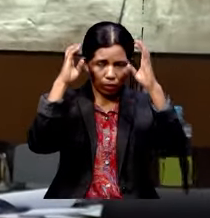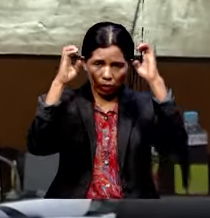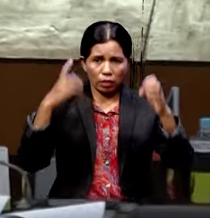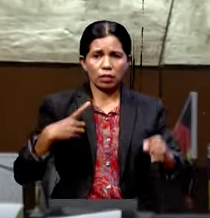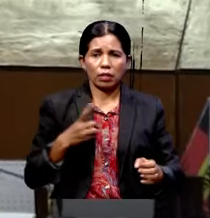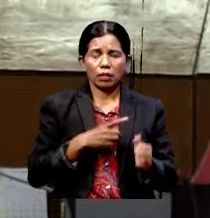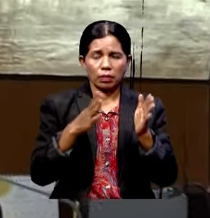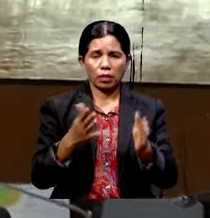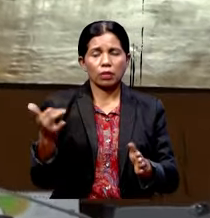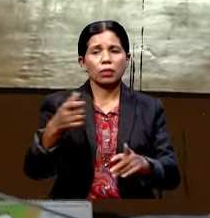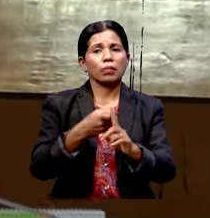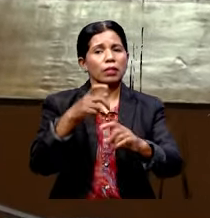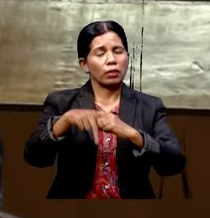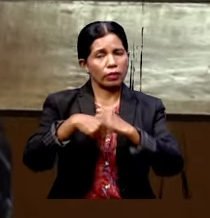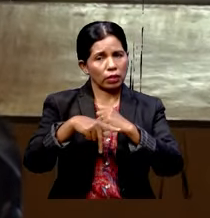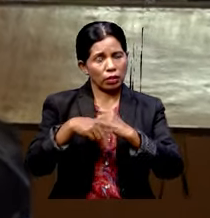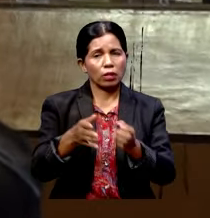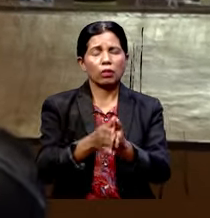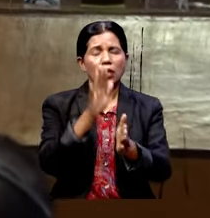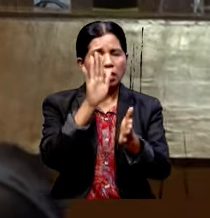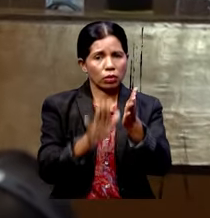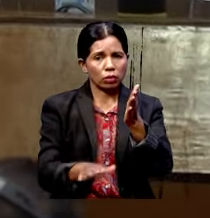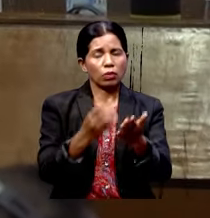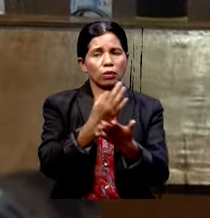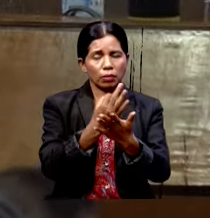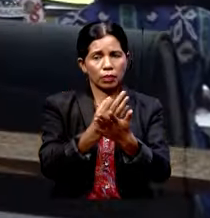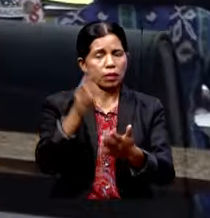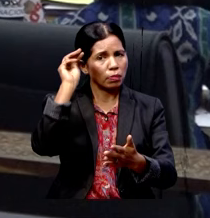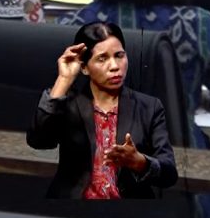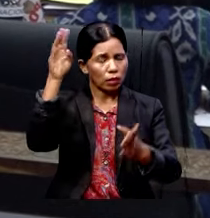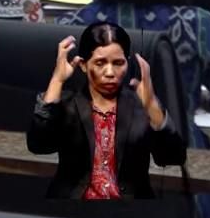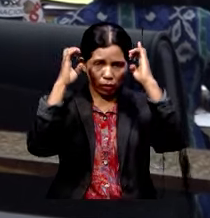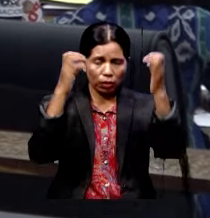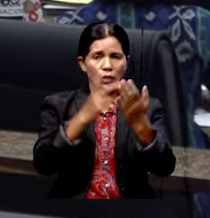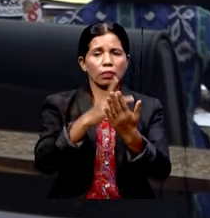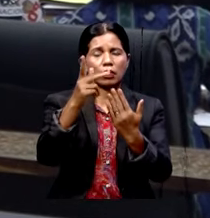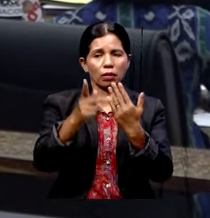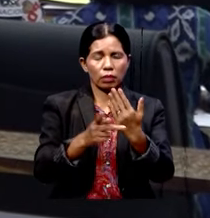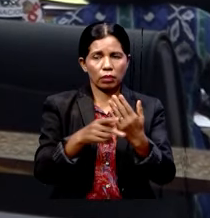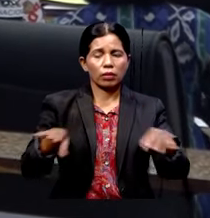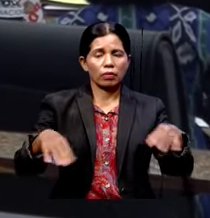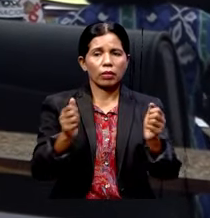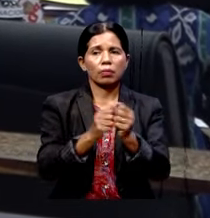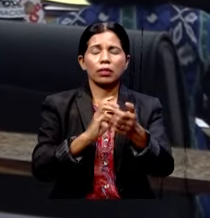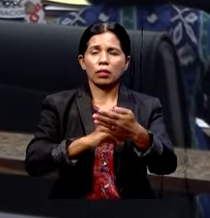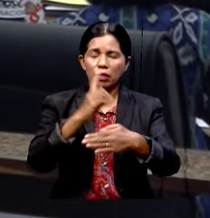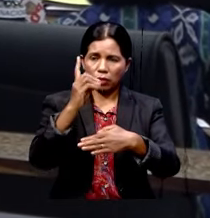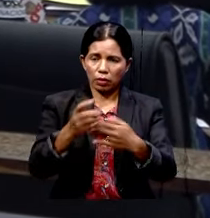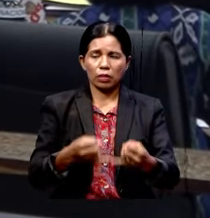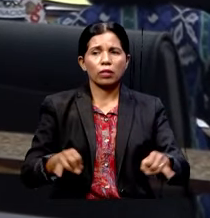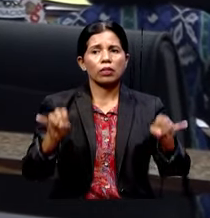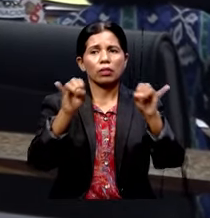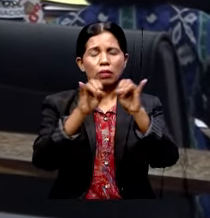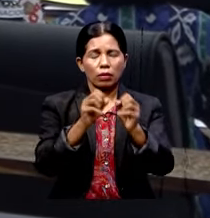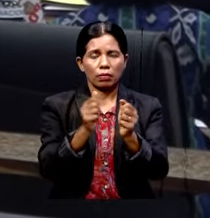Ciro Rossi Bancada Fretelin, propõe na atualo redução do orçamento do Ministério da Educação e a Programa Funcionamento e Desenvolvimento Institucional